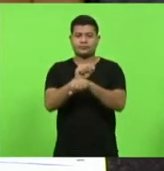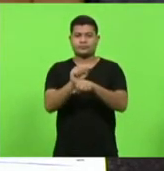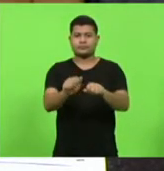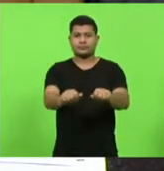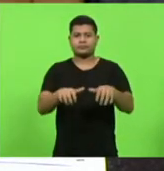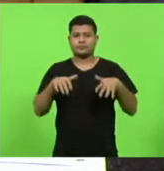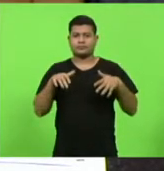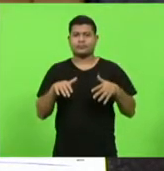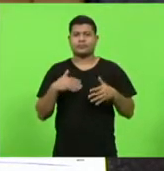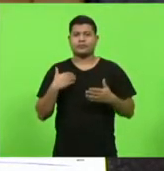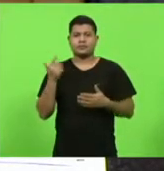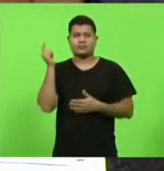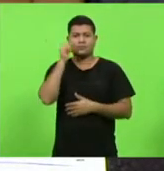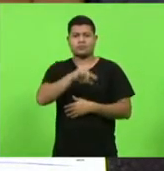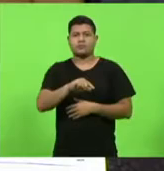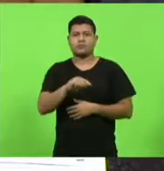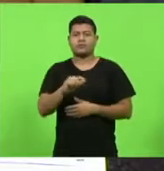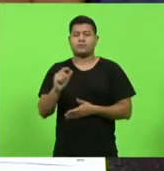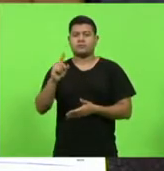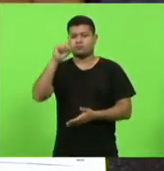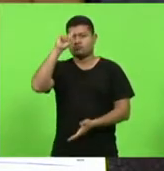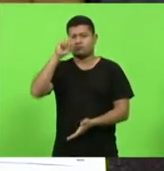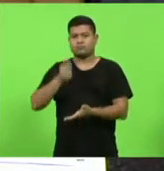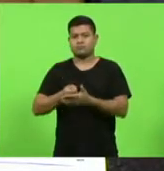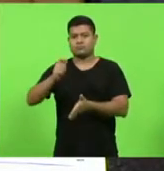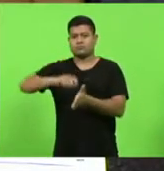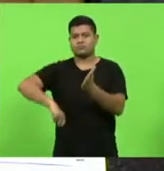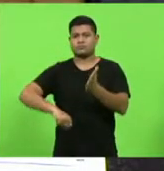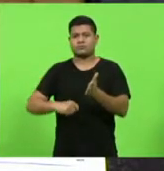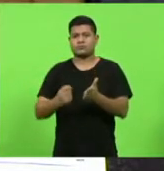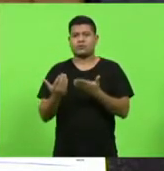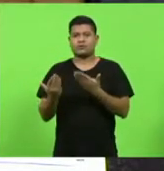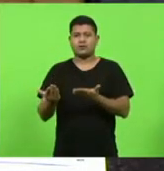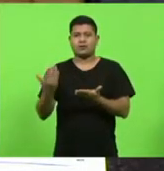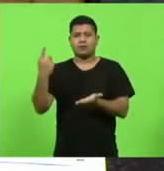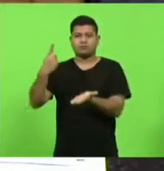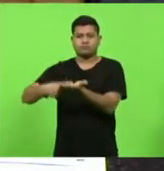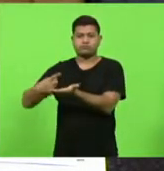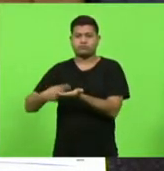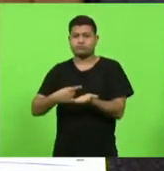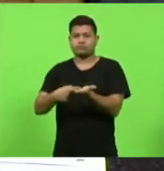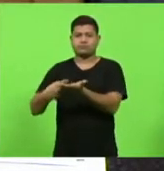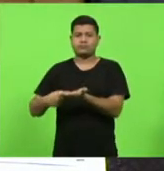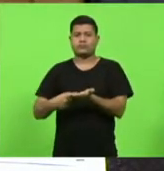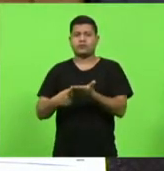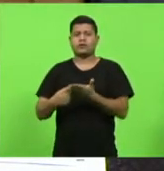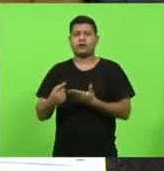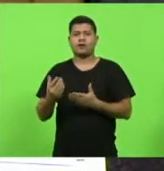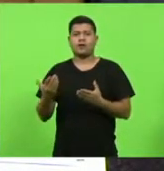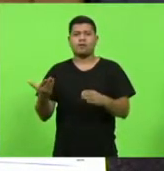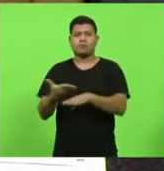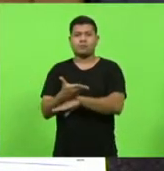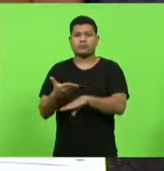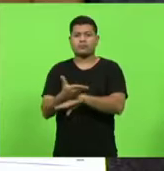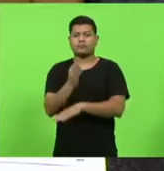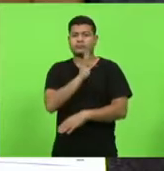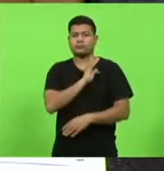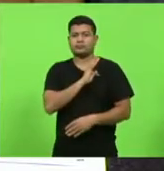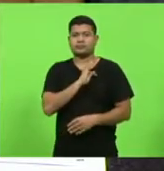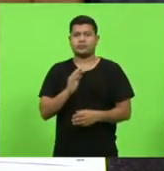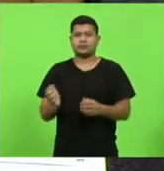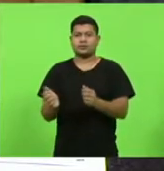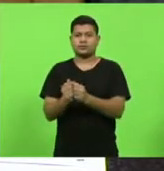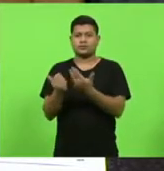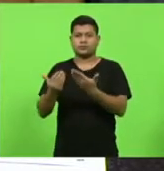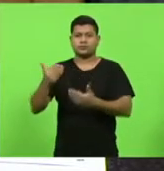para viabilizar o ato de assinatura do termo de cooperação técnica celebrado entre o Tribunal de Justiça